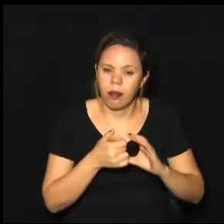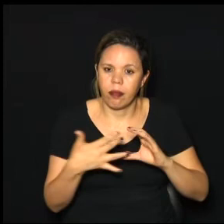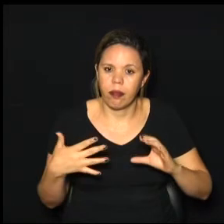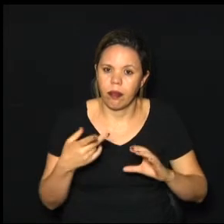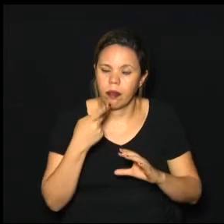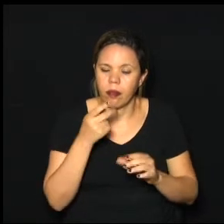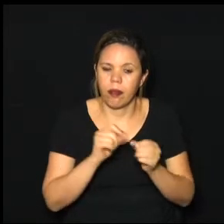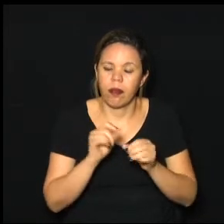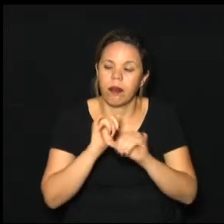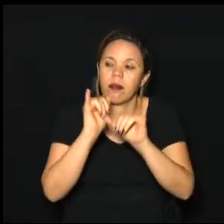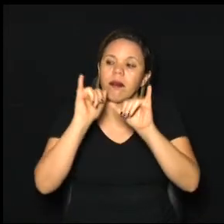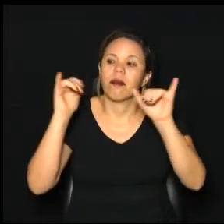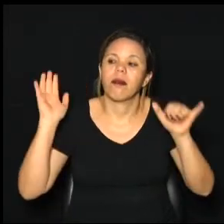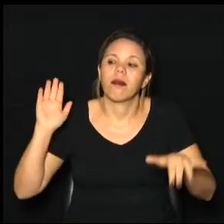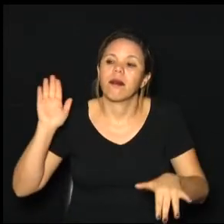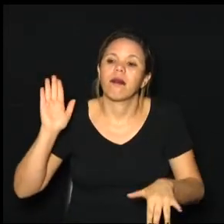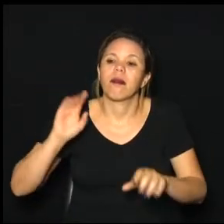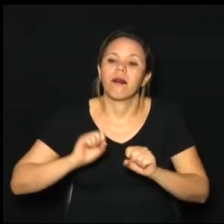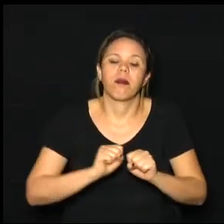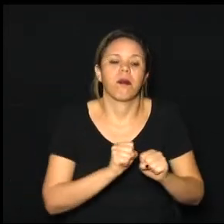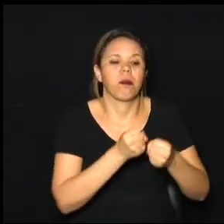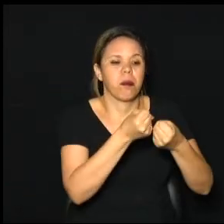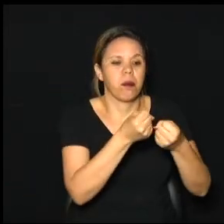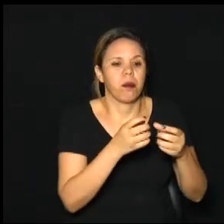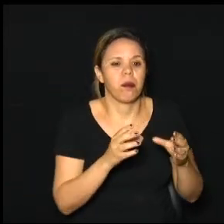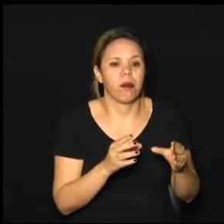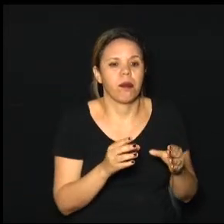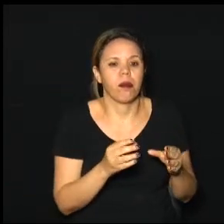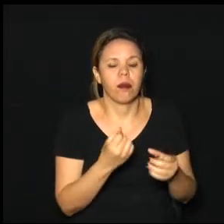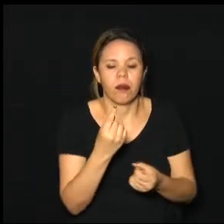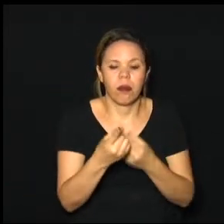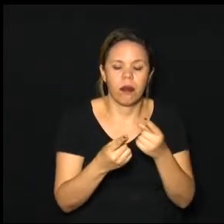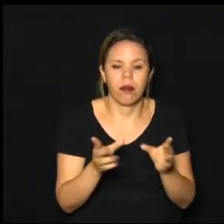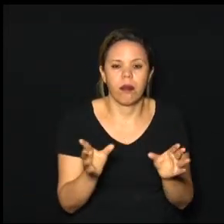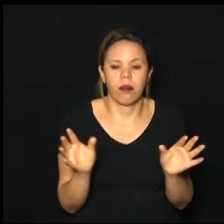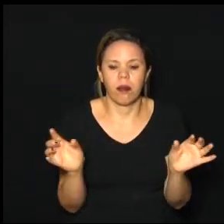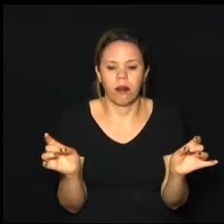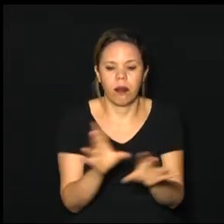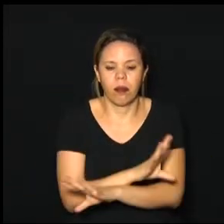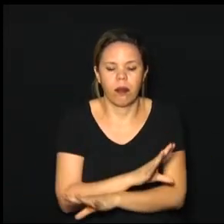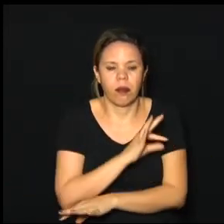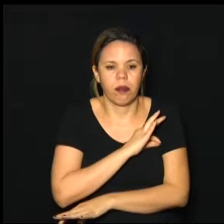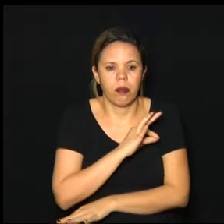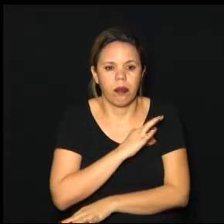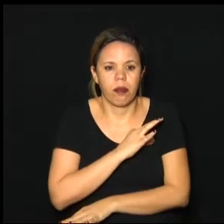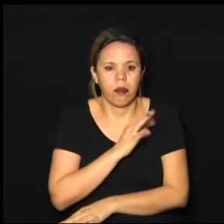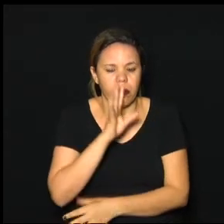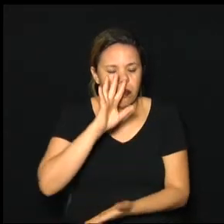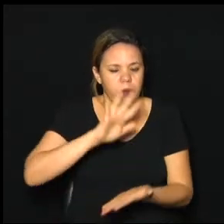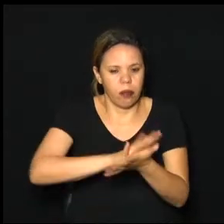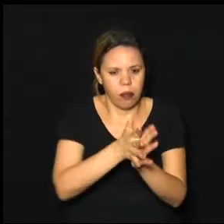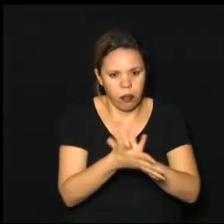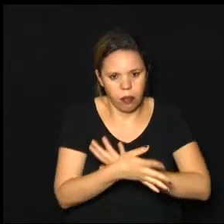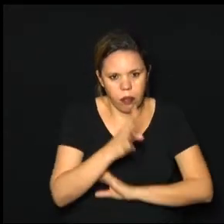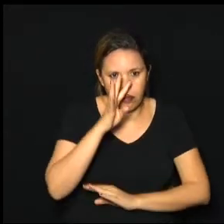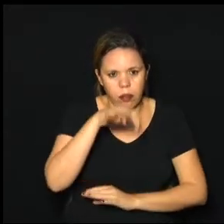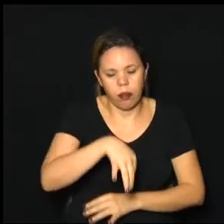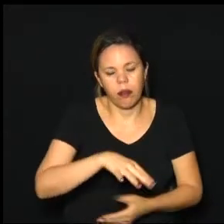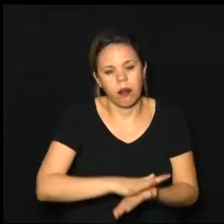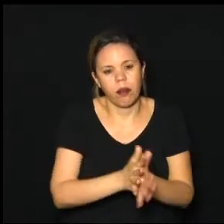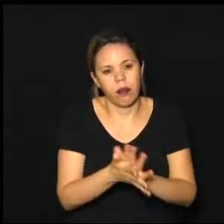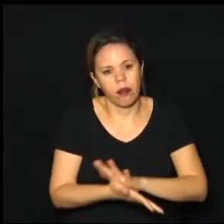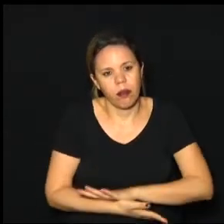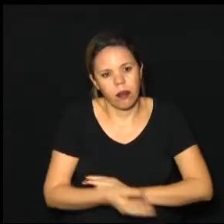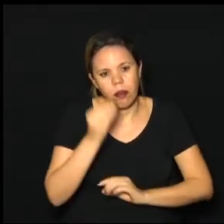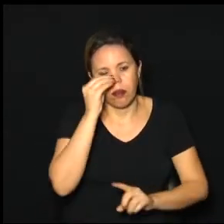fazer campanha defendendo aí fim de polícias, né? Ofendendo a classe policial, etc. Cuidado com